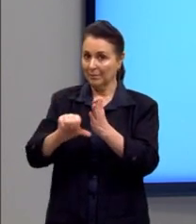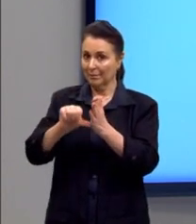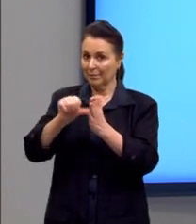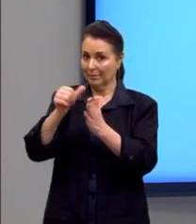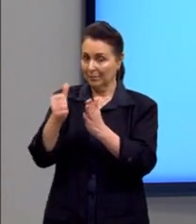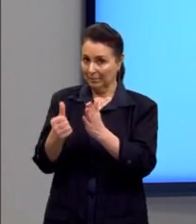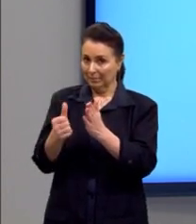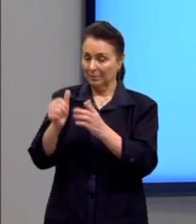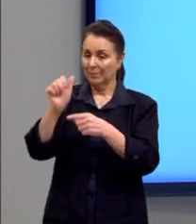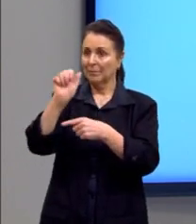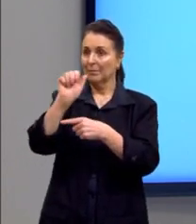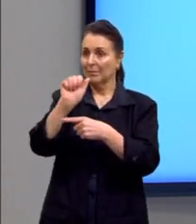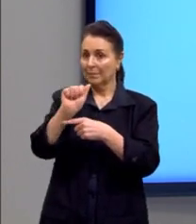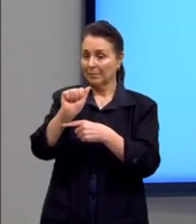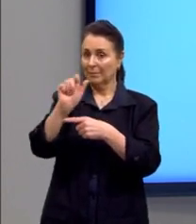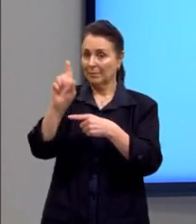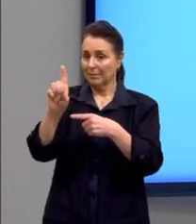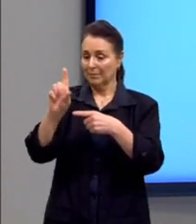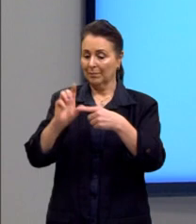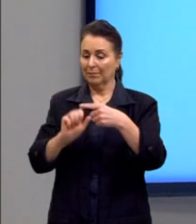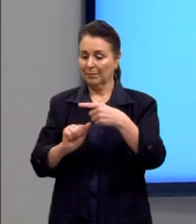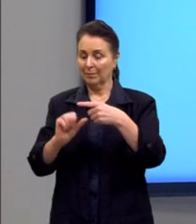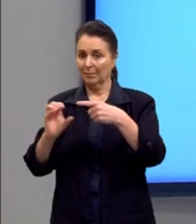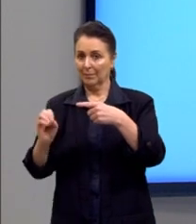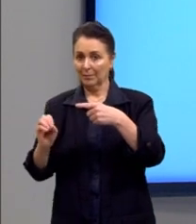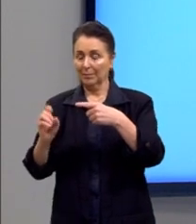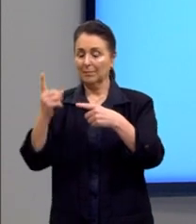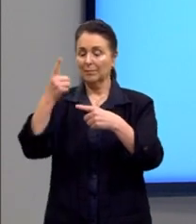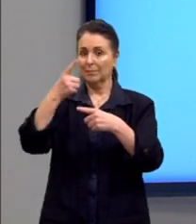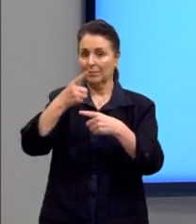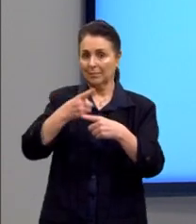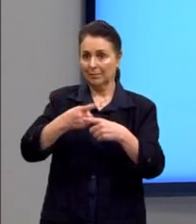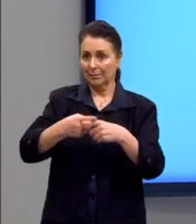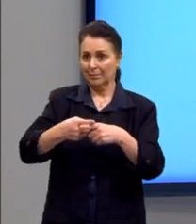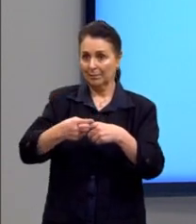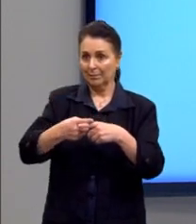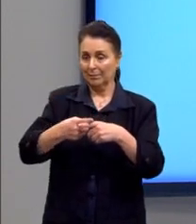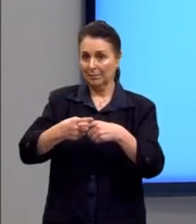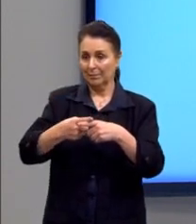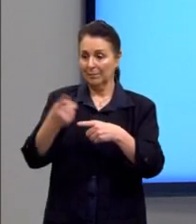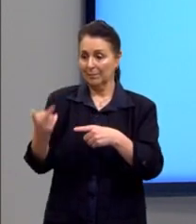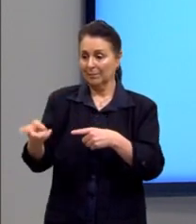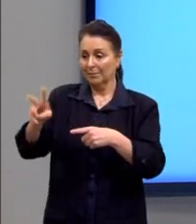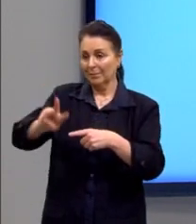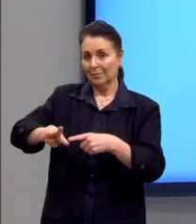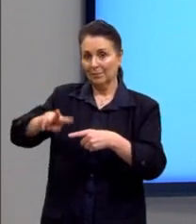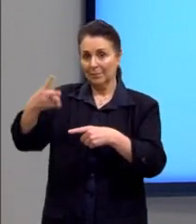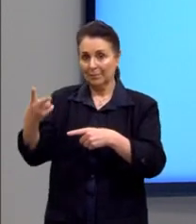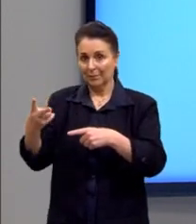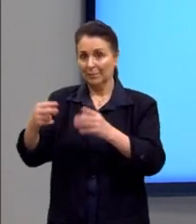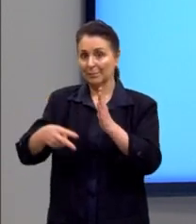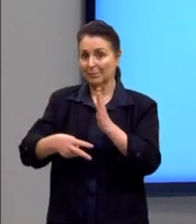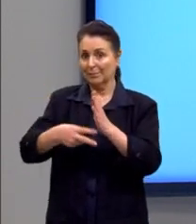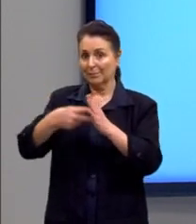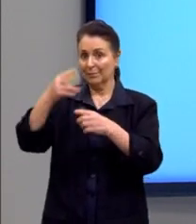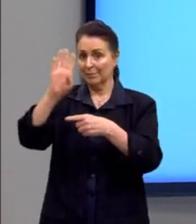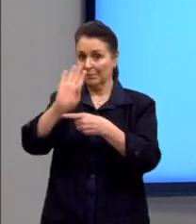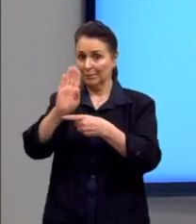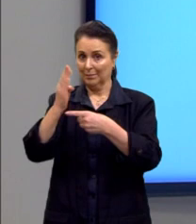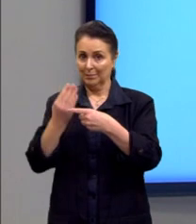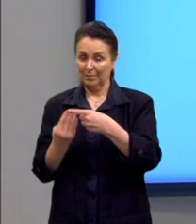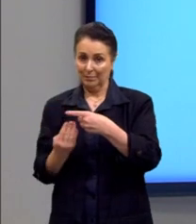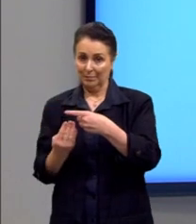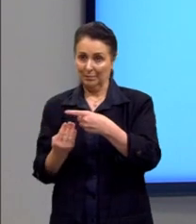que seria a 1 sobre a 0 e multiplicamos pelo inverso da segunda fração